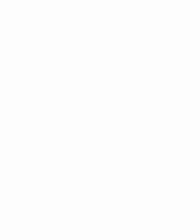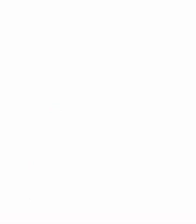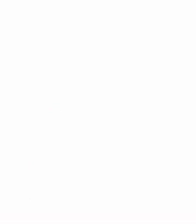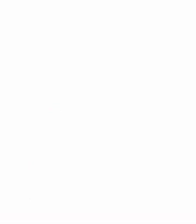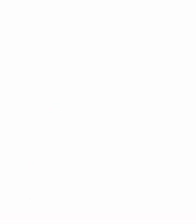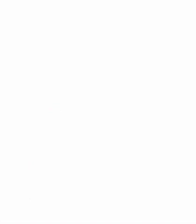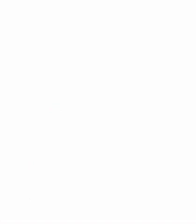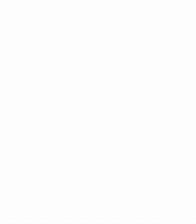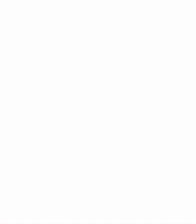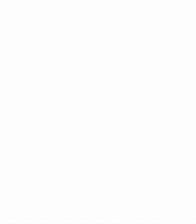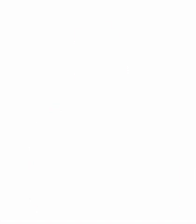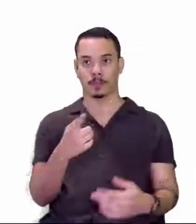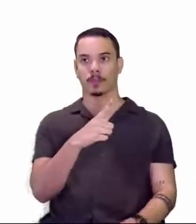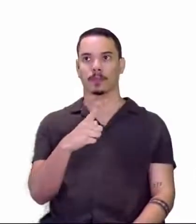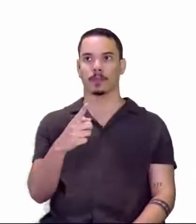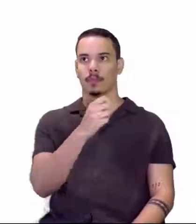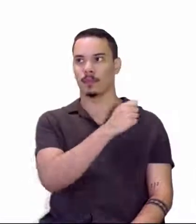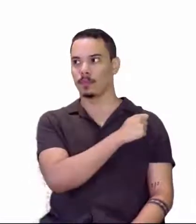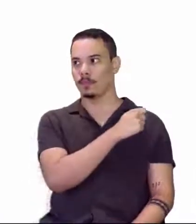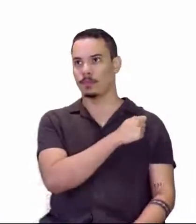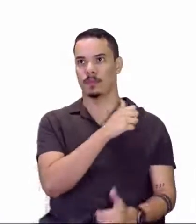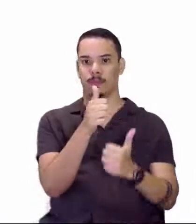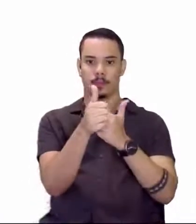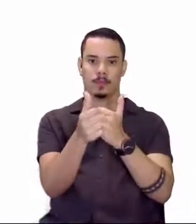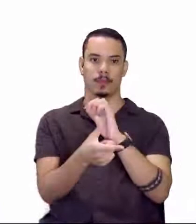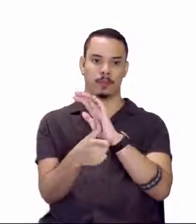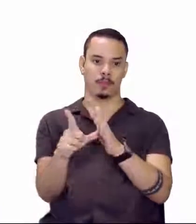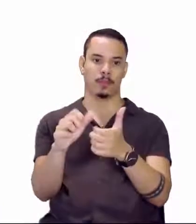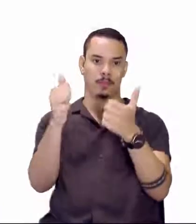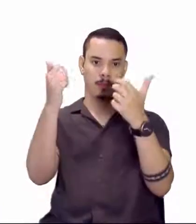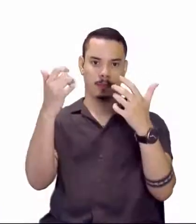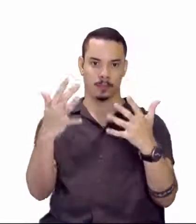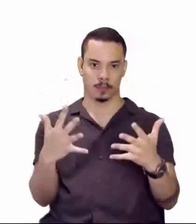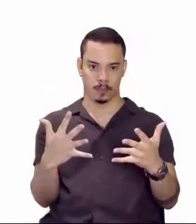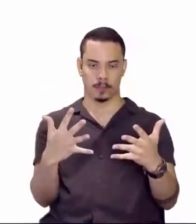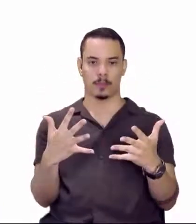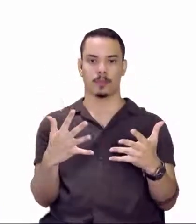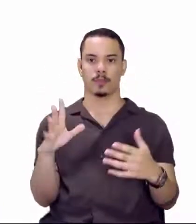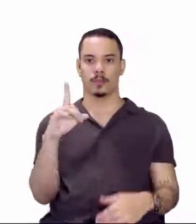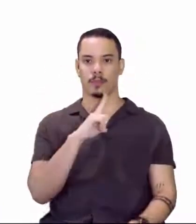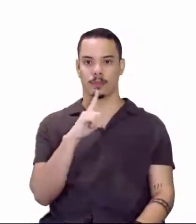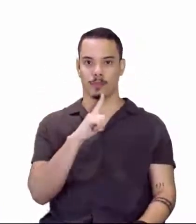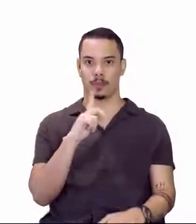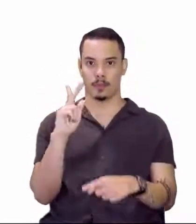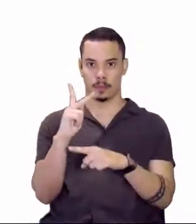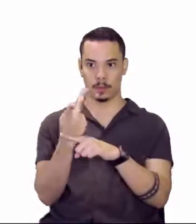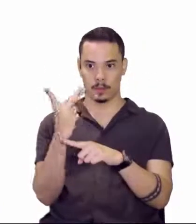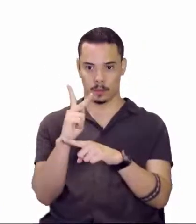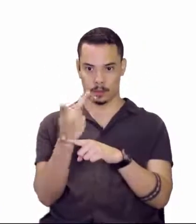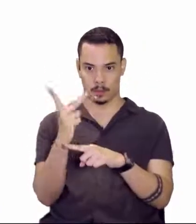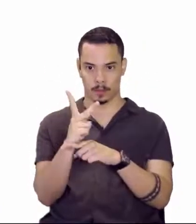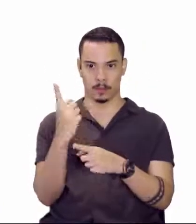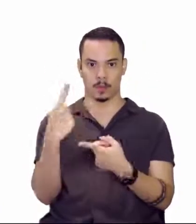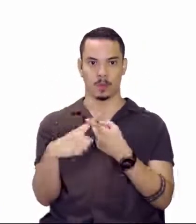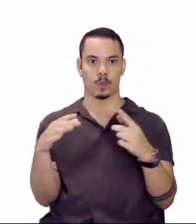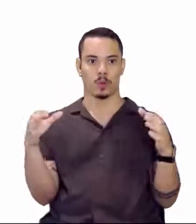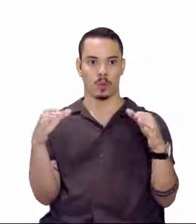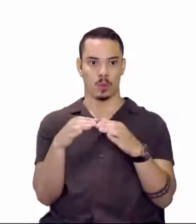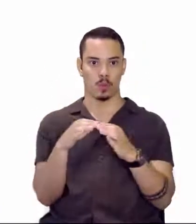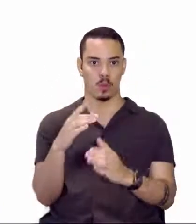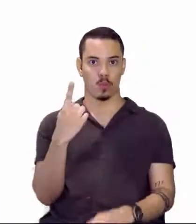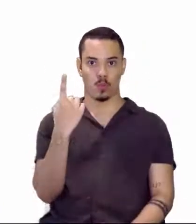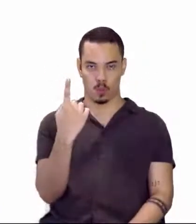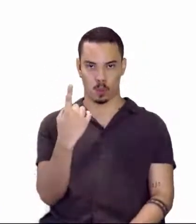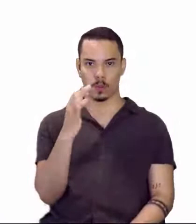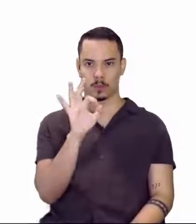E aí, meu caro aluno, conforme eu estava abordando para você, veja a posição do hidrogênio. Ele está aqui no grupo 1, tá